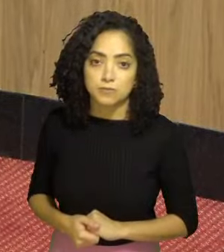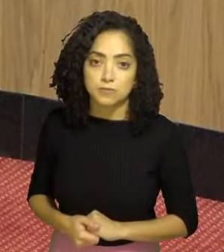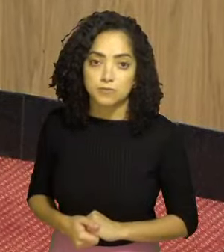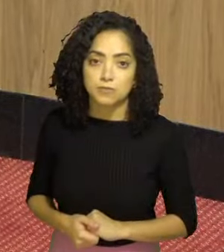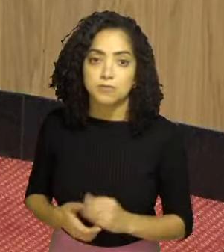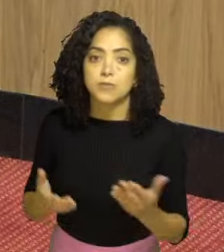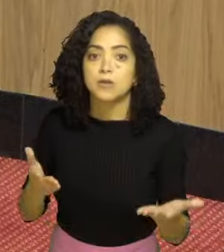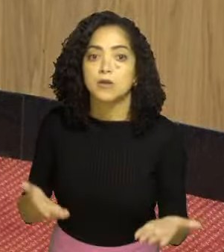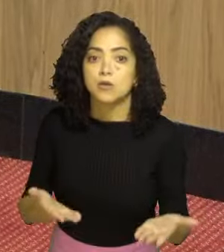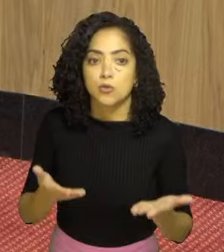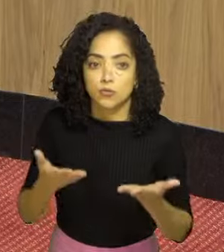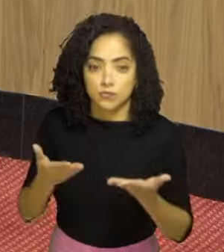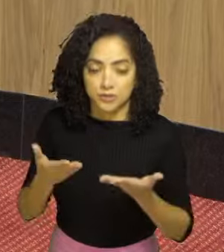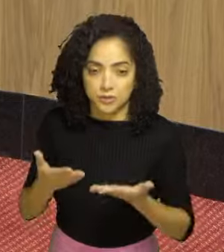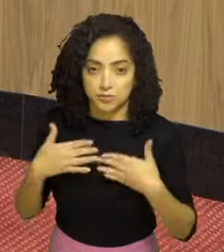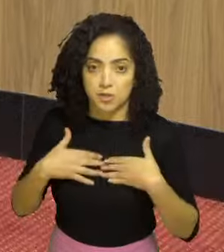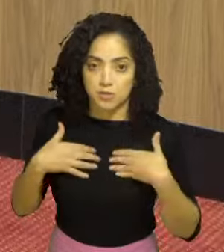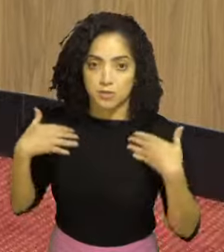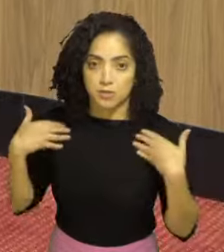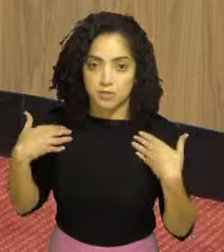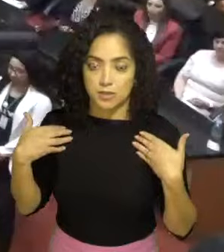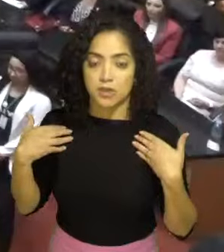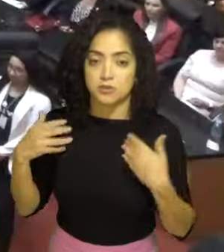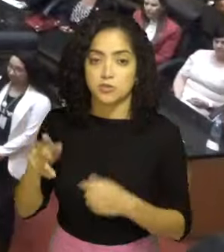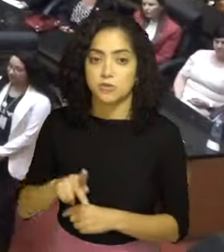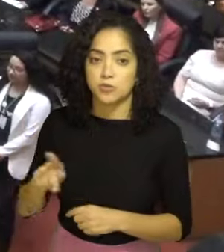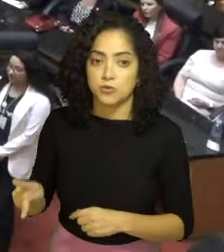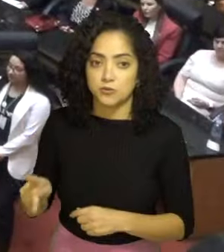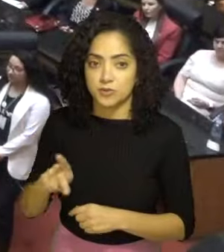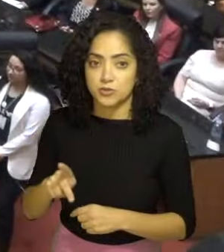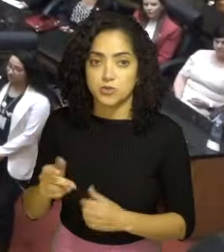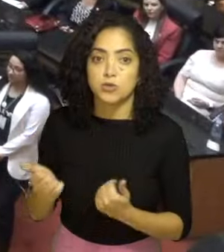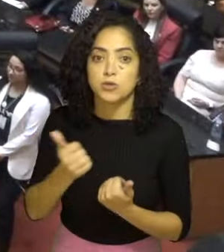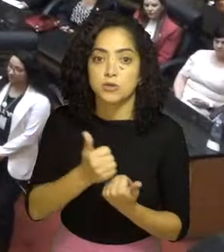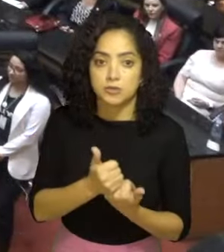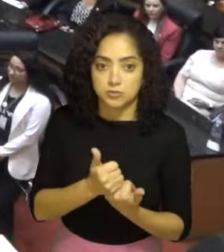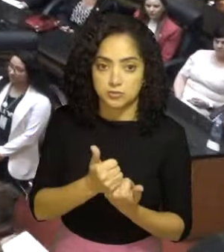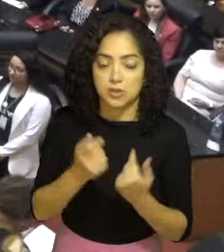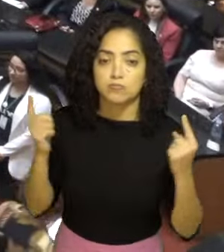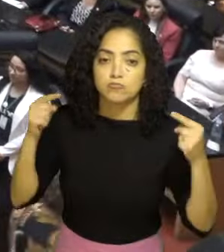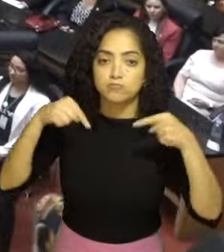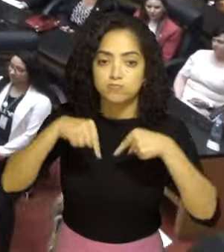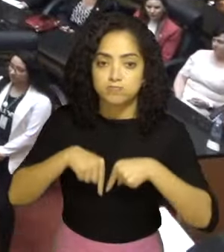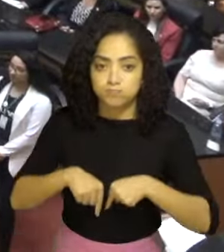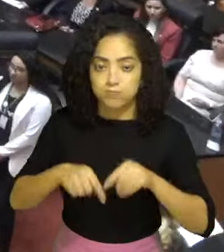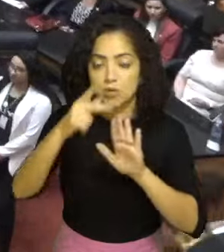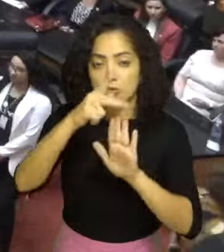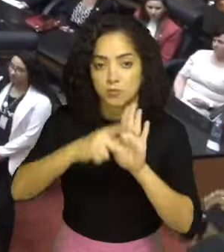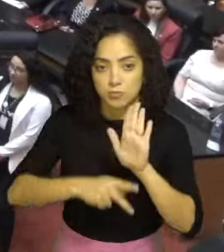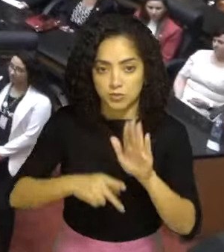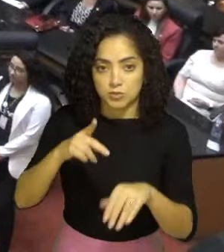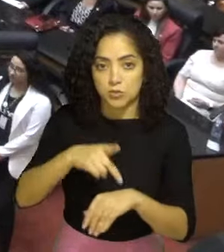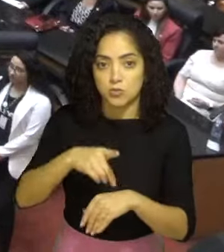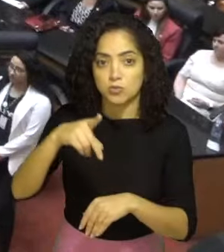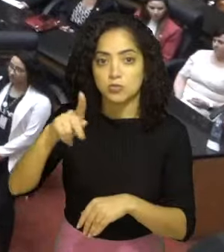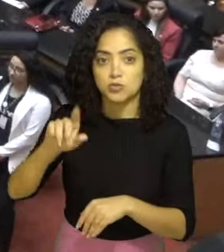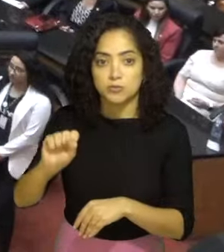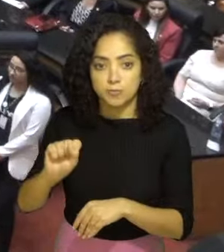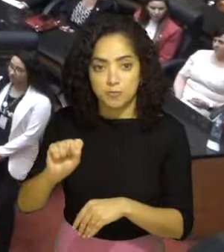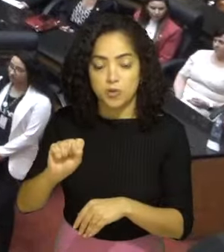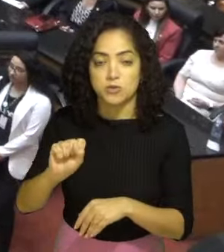Convidamos para receber a homenagem a professora adjunta do Departamento de Antropologia e do Programa de Pós-Graduação em